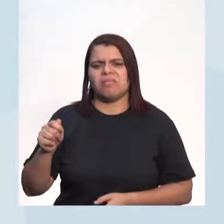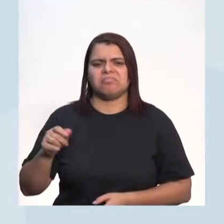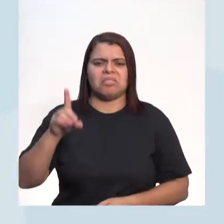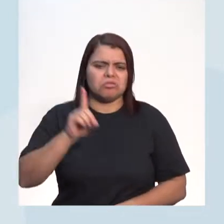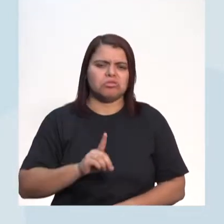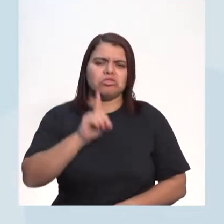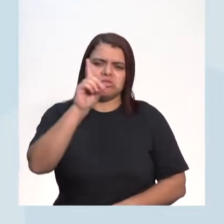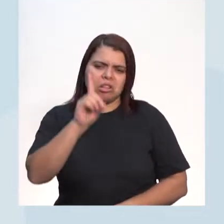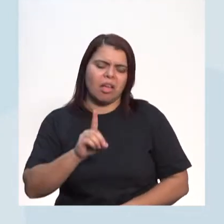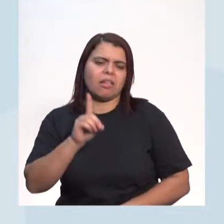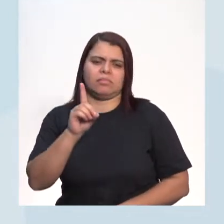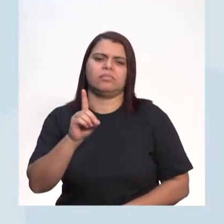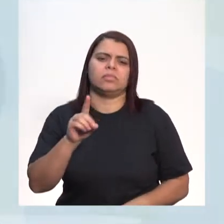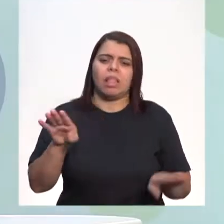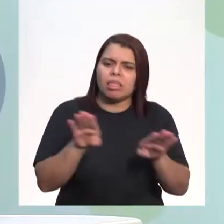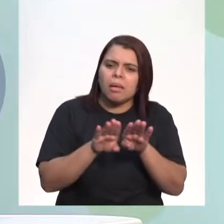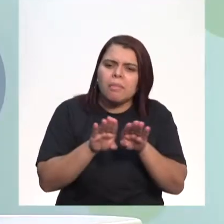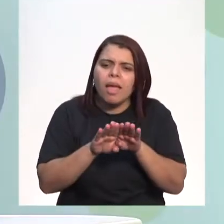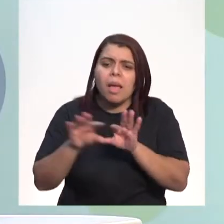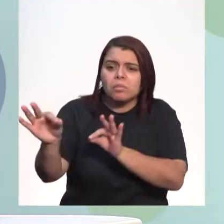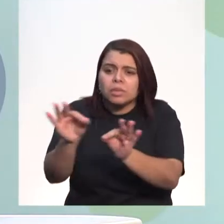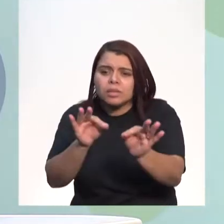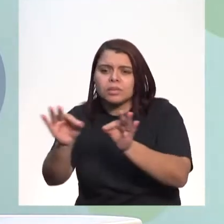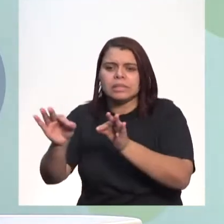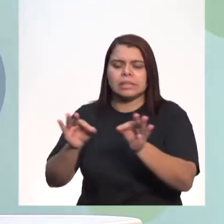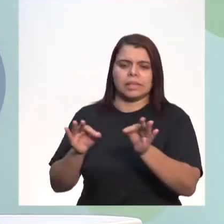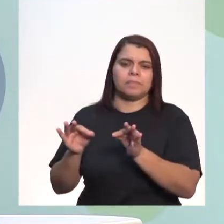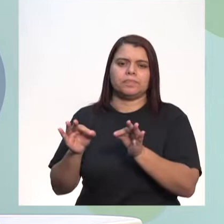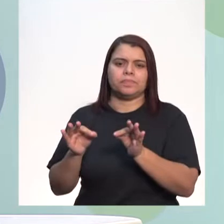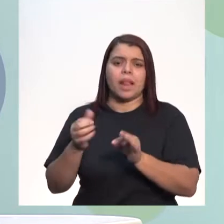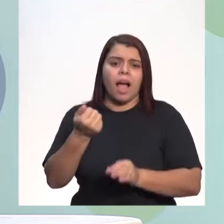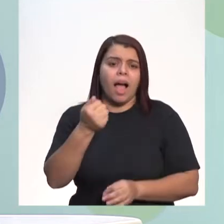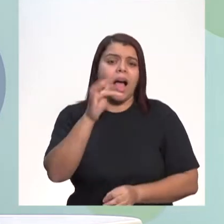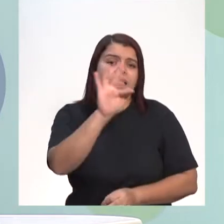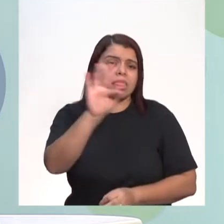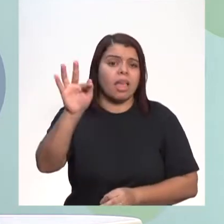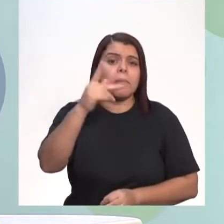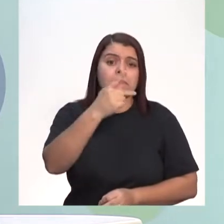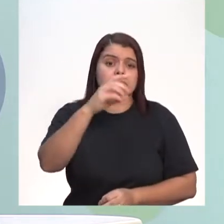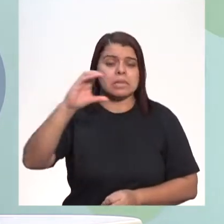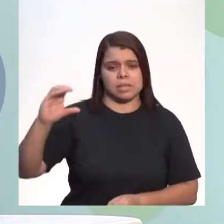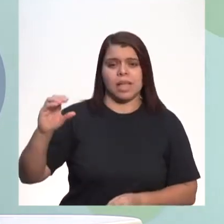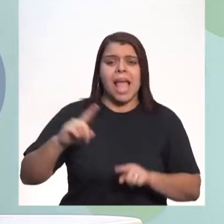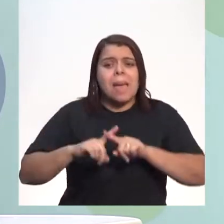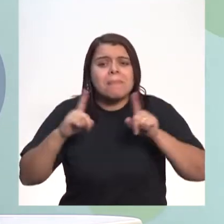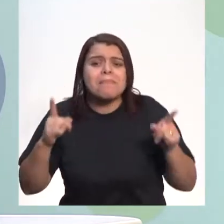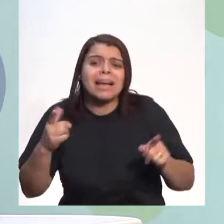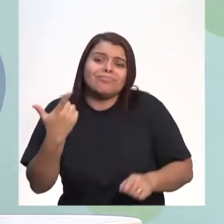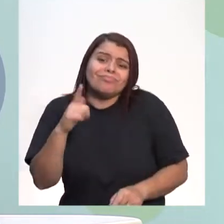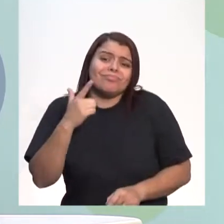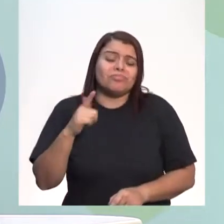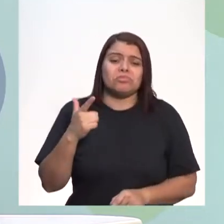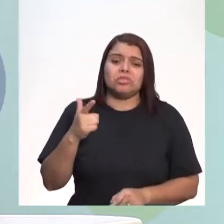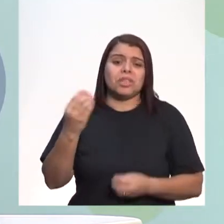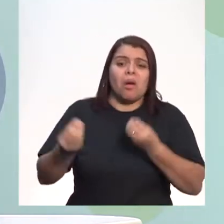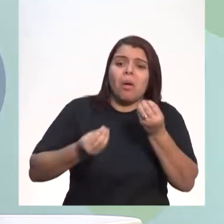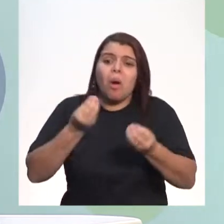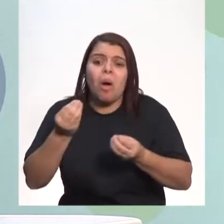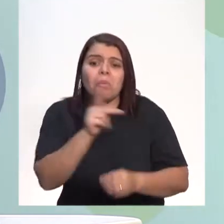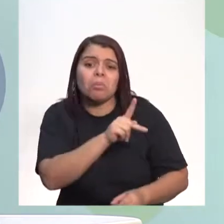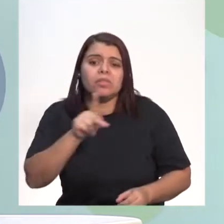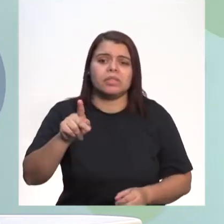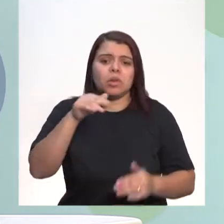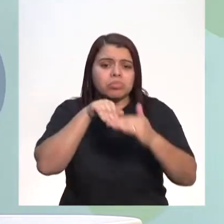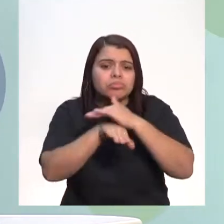dirigentes e diretores, para que eles pudessem organizar a ATPC. Mas nós não tínhamos ainda o acesso do professor,